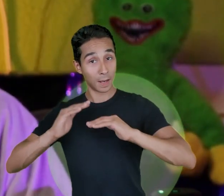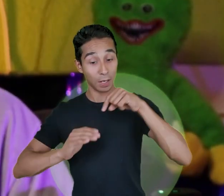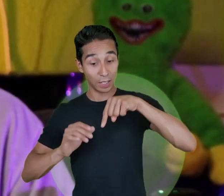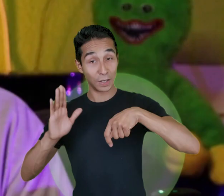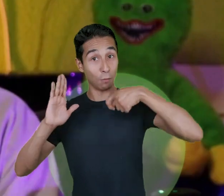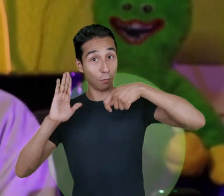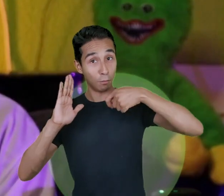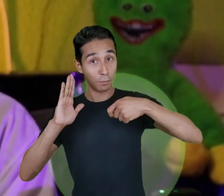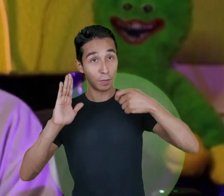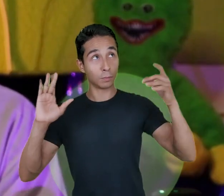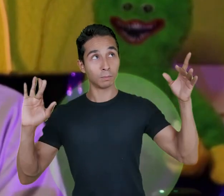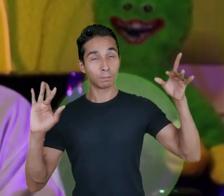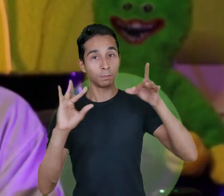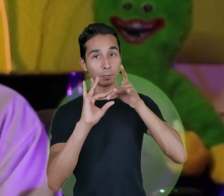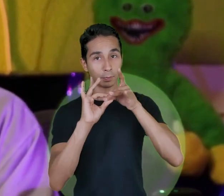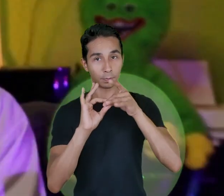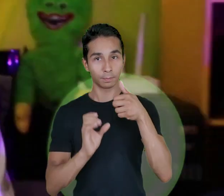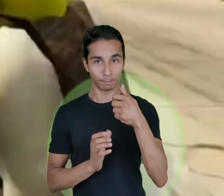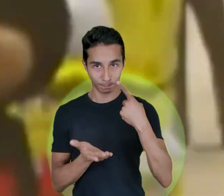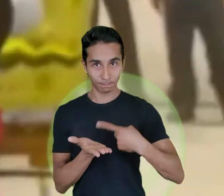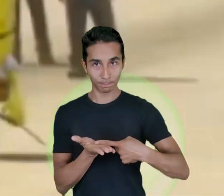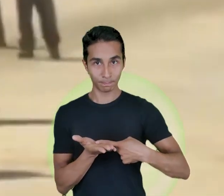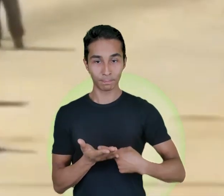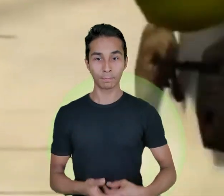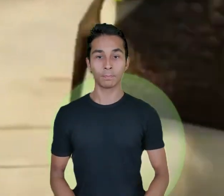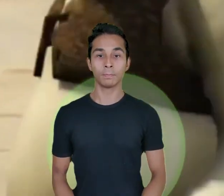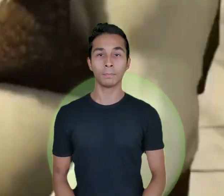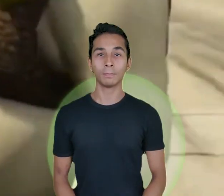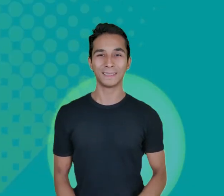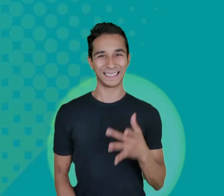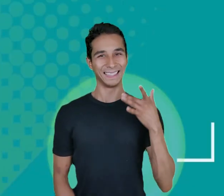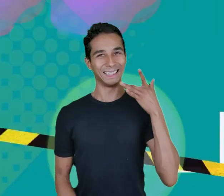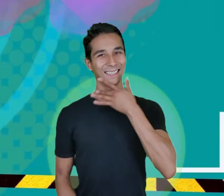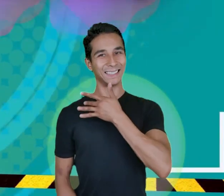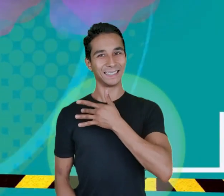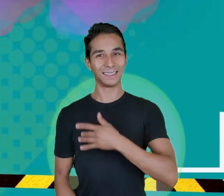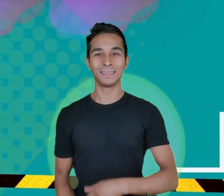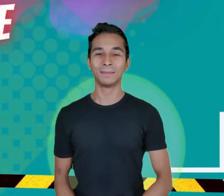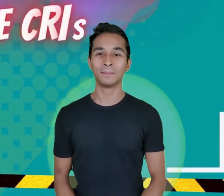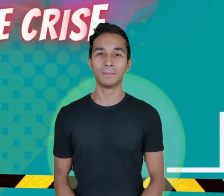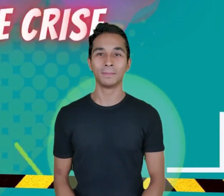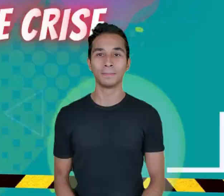conversando aqui, tá bom? Combinado? Ai, que delícia!